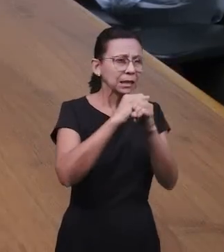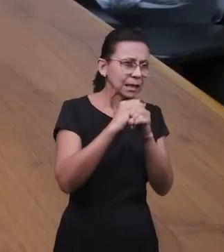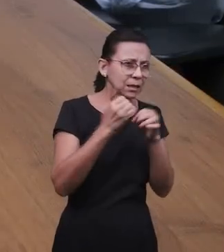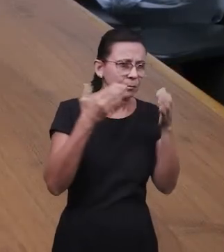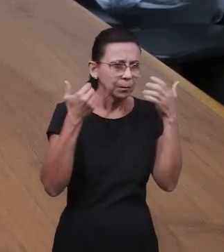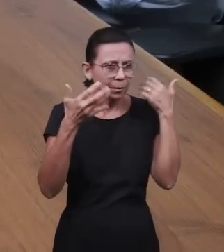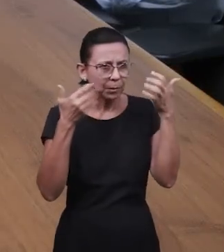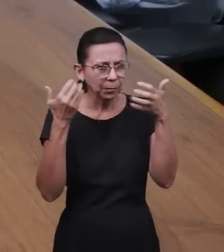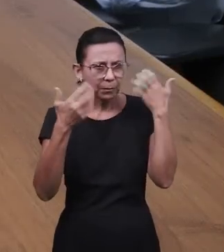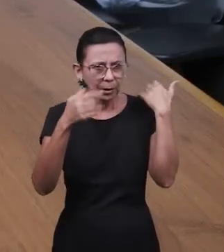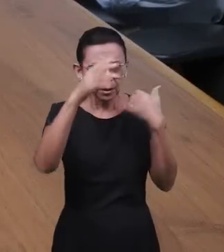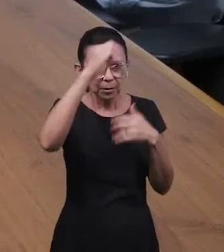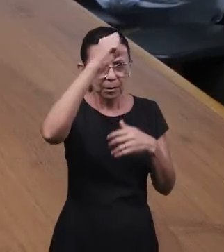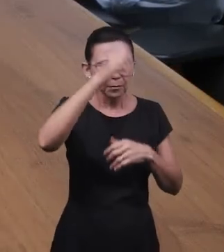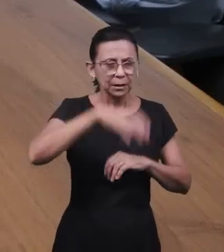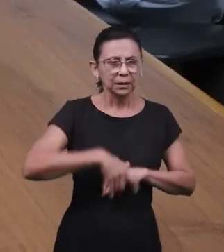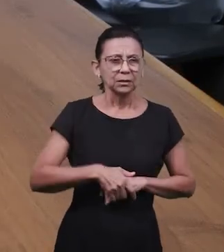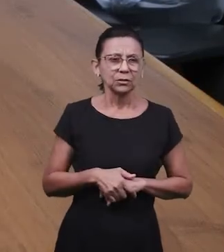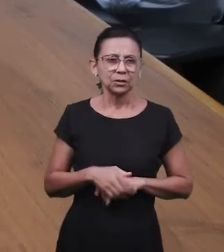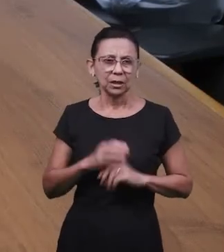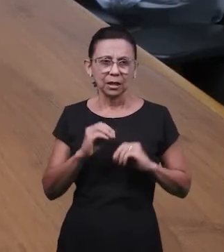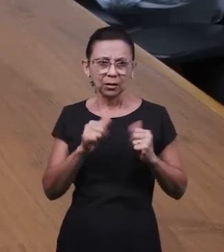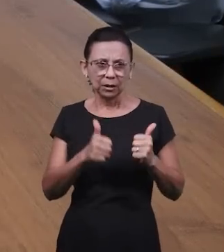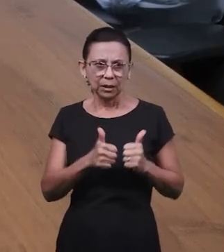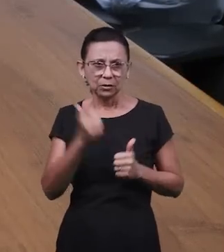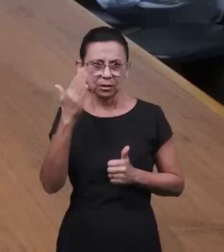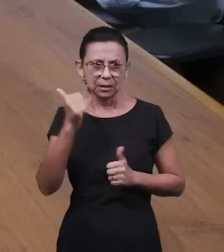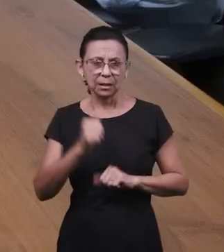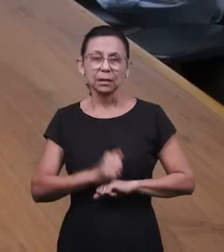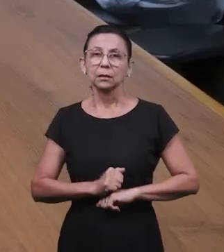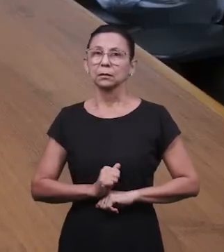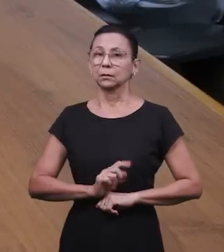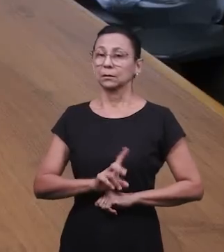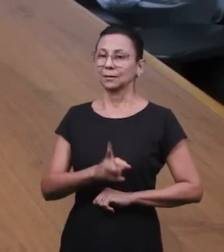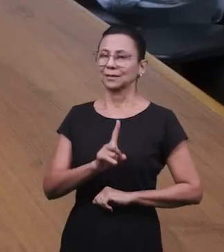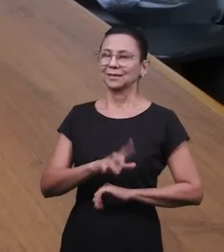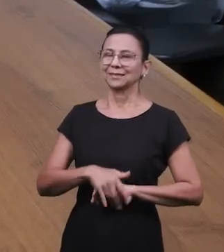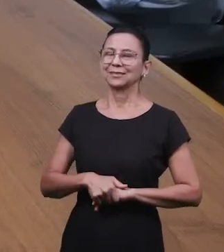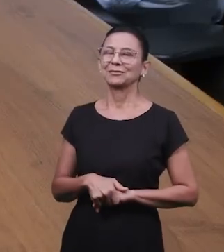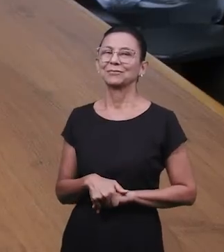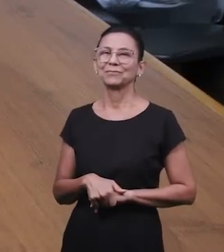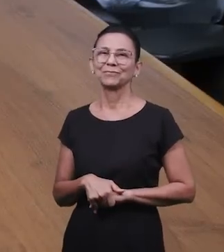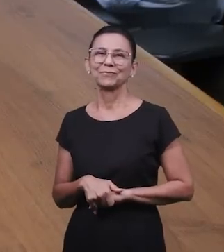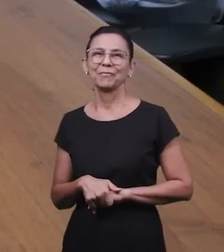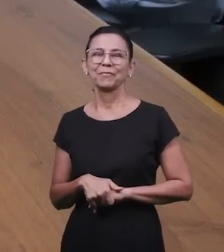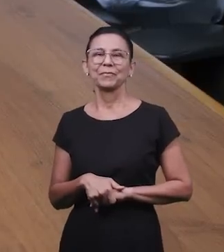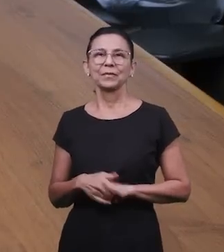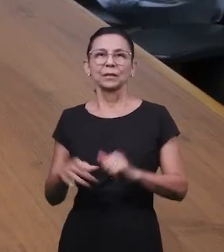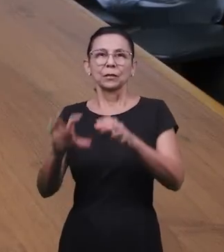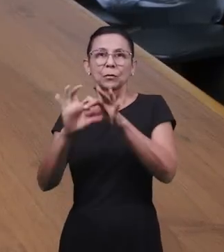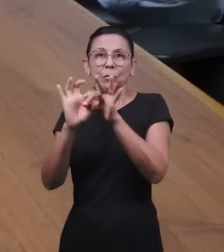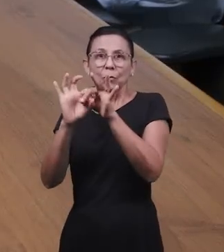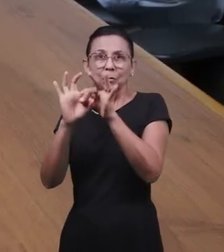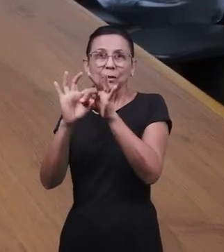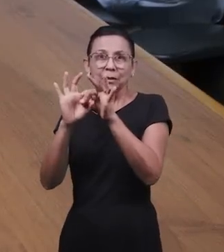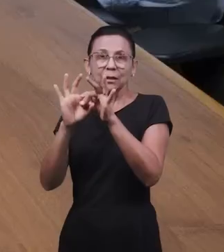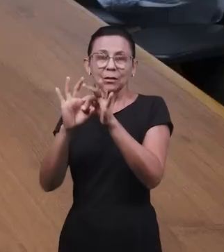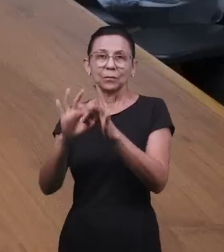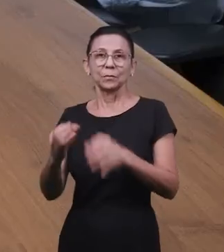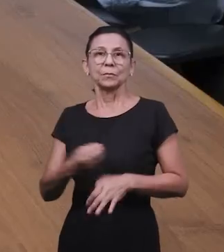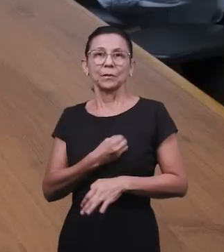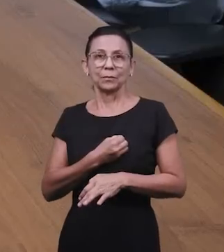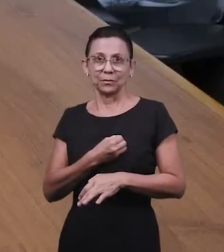internet. O evangelho é a sua vida, é o dia a dia. Às vezes você vê gente falar bem assim, não, porque eu separo as coisas. Minha